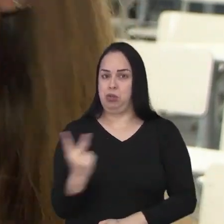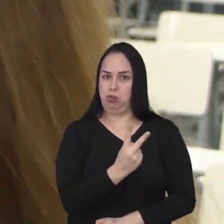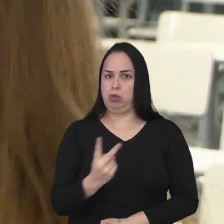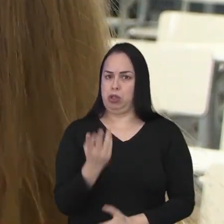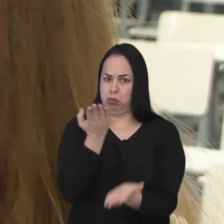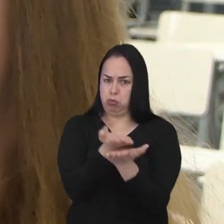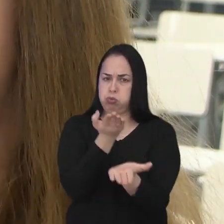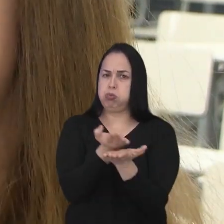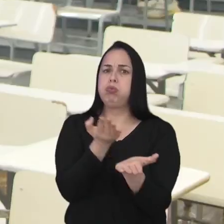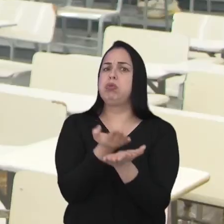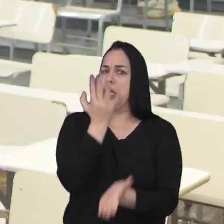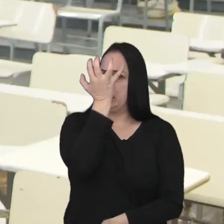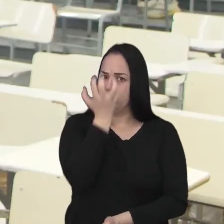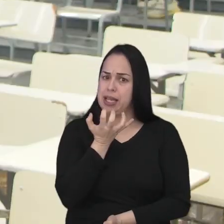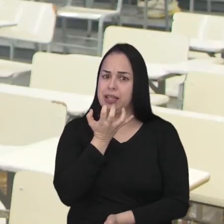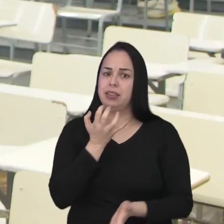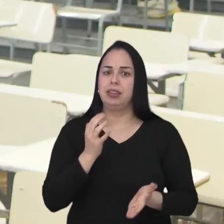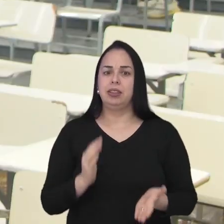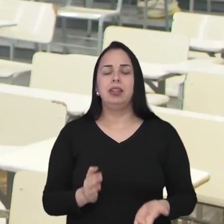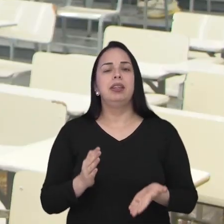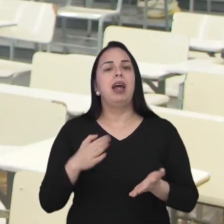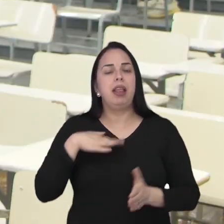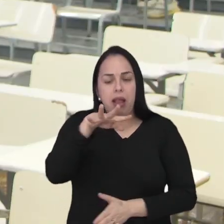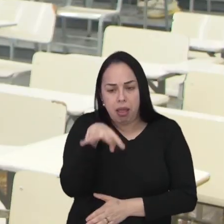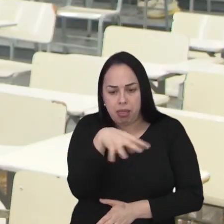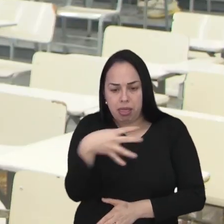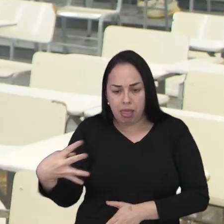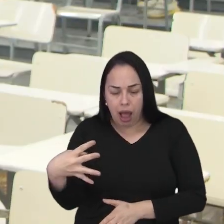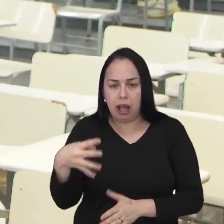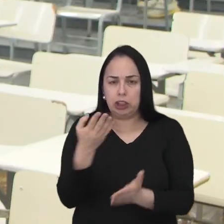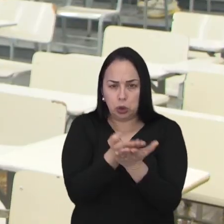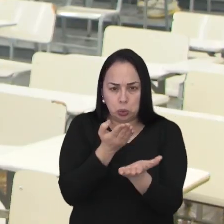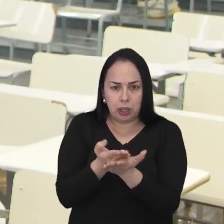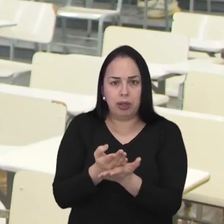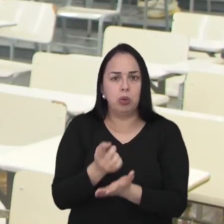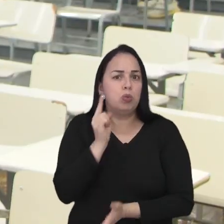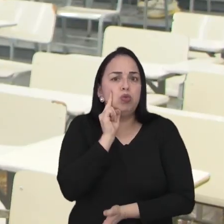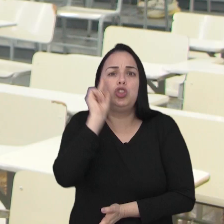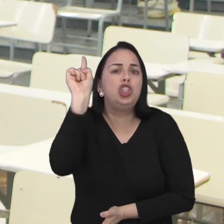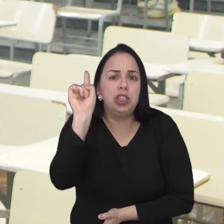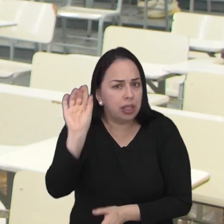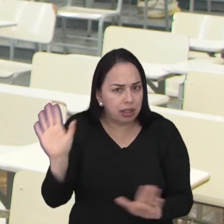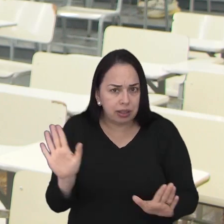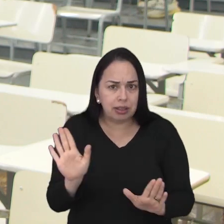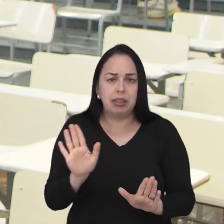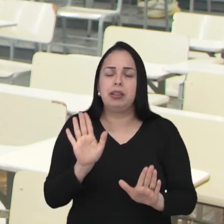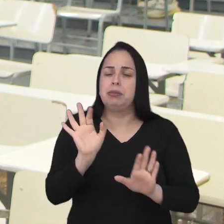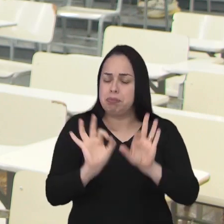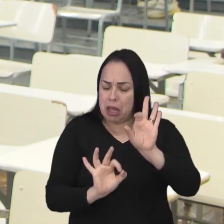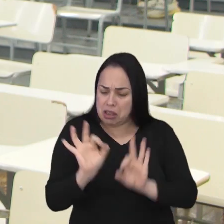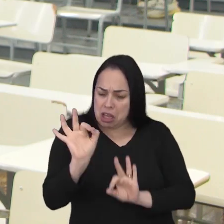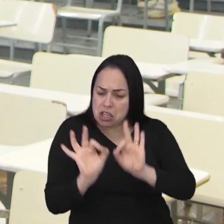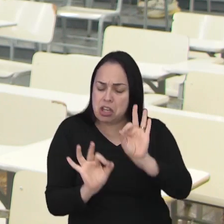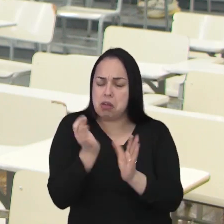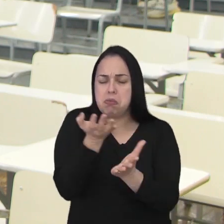a sério a preparação. Eu acho que é realmente poder ter um cronograma de estudos, sentar, nem que você tire um dia para isso, mas para poder fazer um plano de estudos, né? Toda